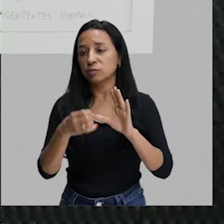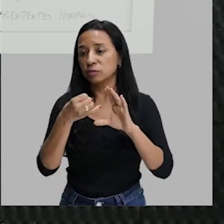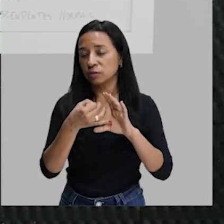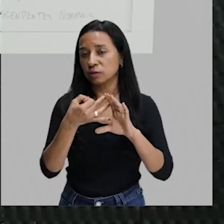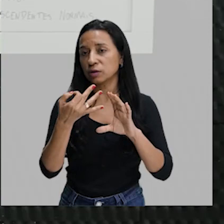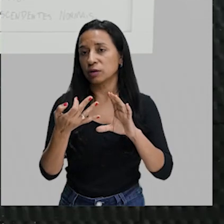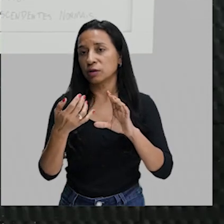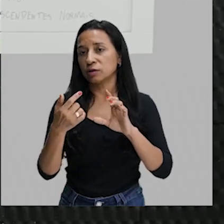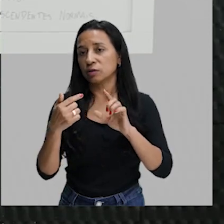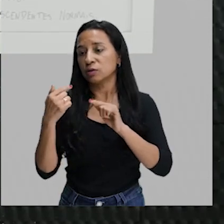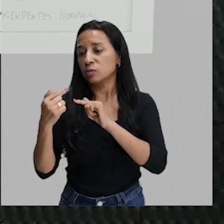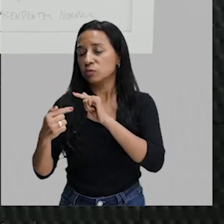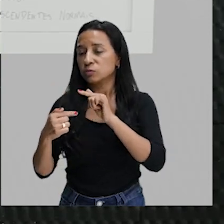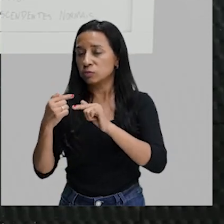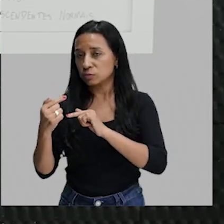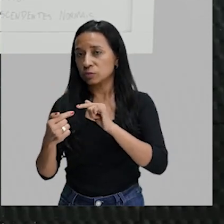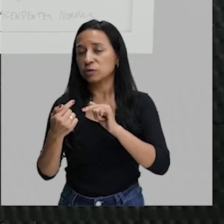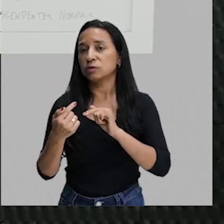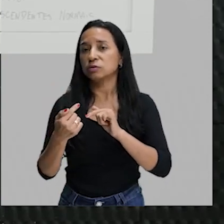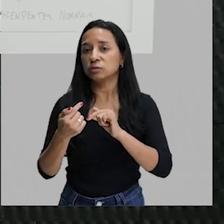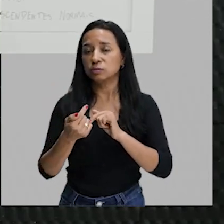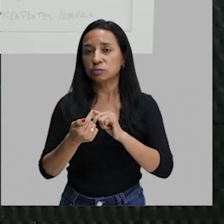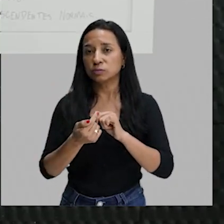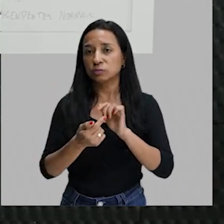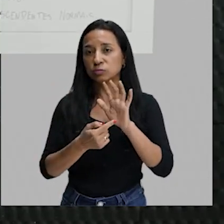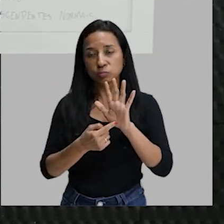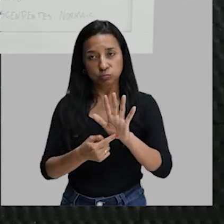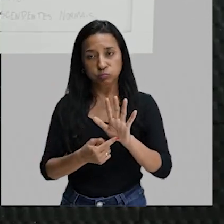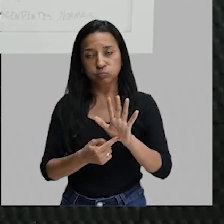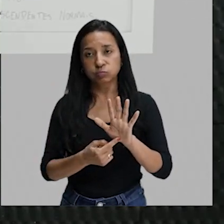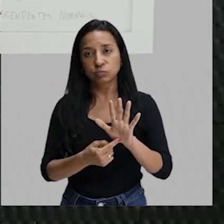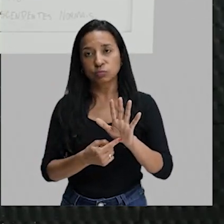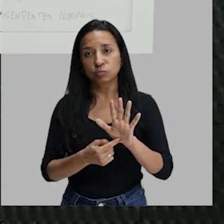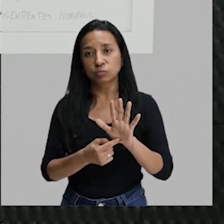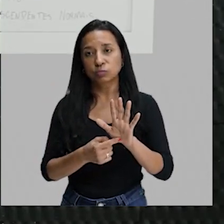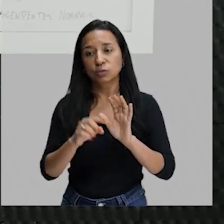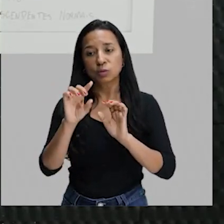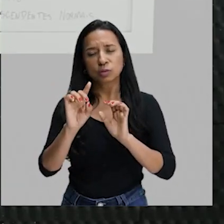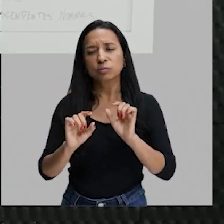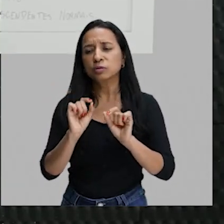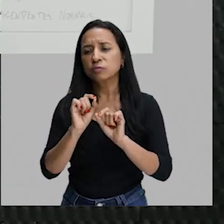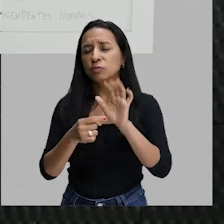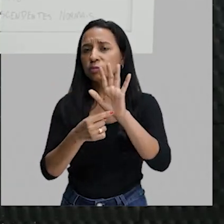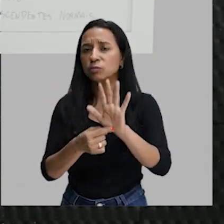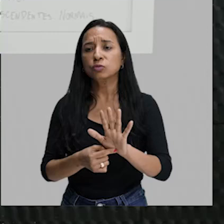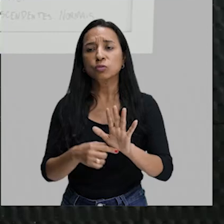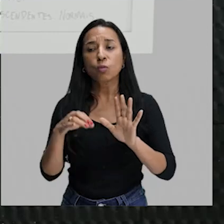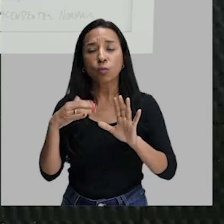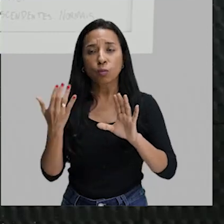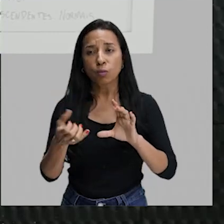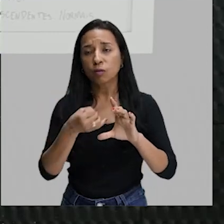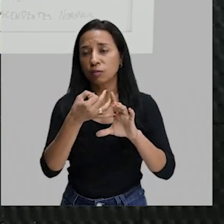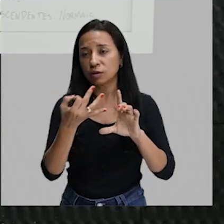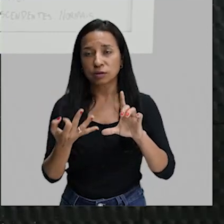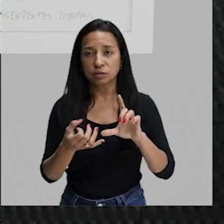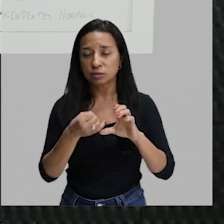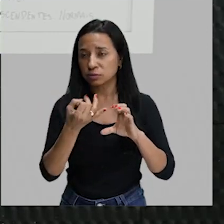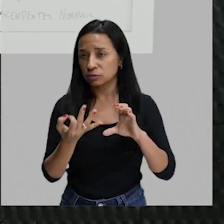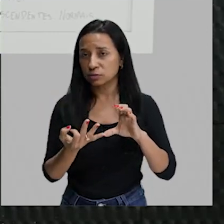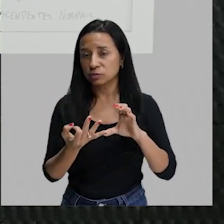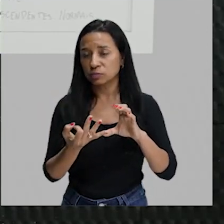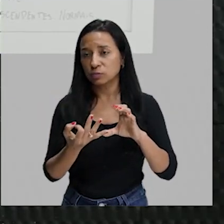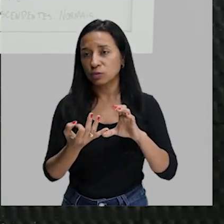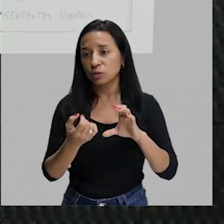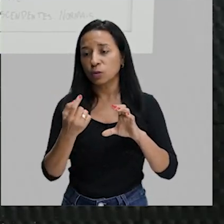característica genética que está sendo analisada. Aqui ele não especificou que característica é essa. Então, a gente vê que os indivíduos